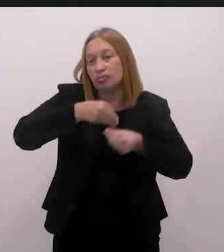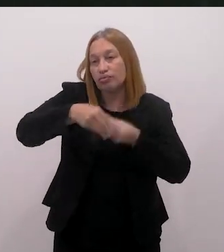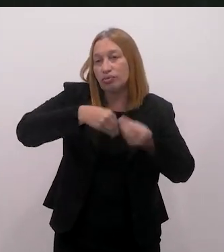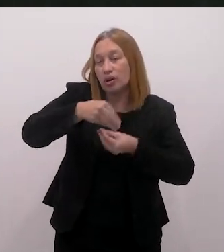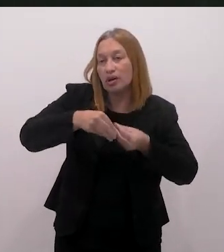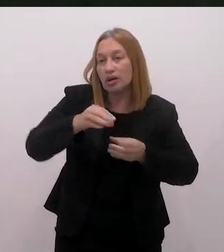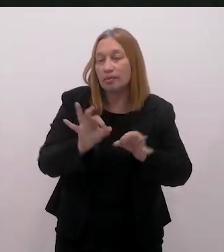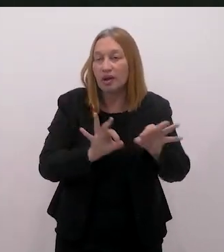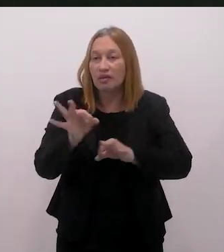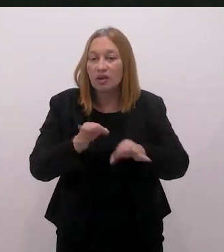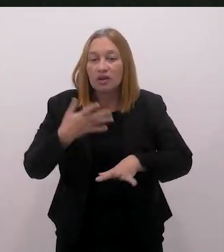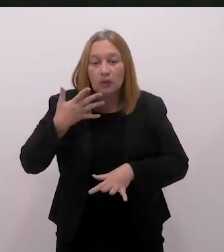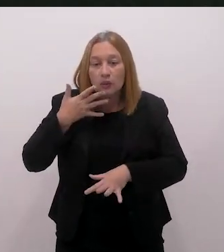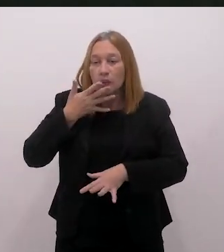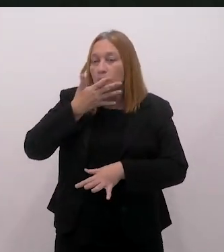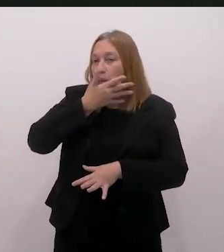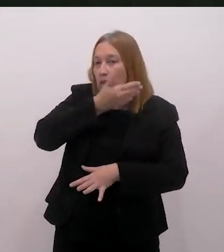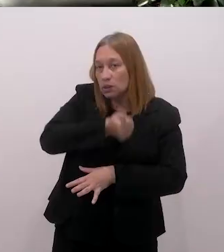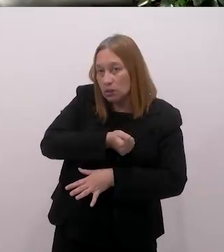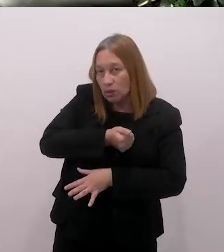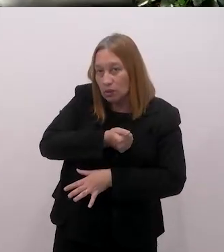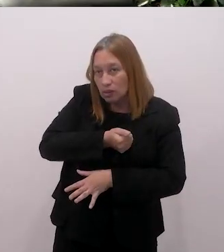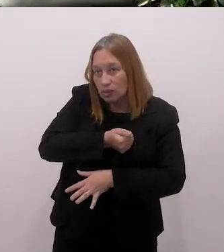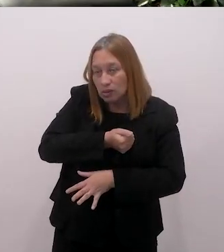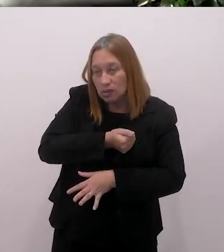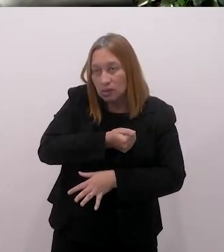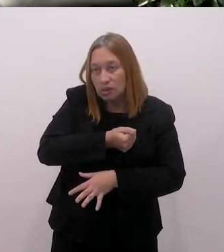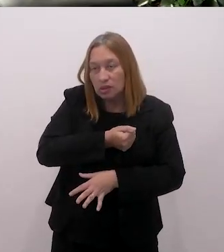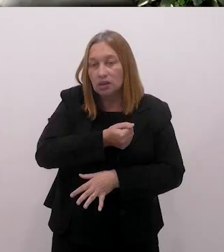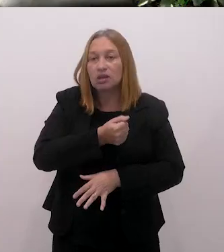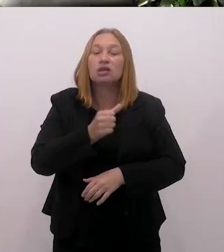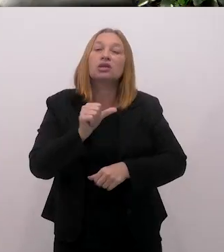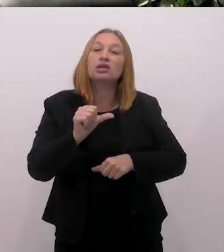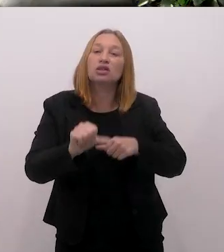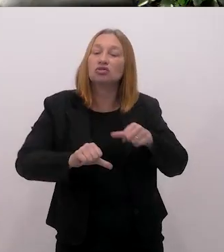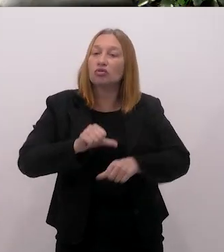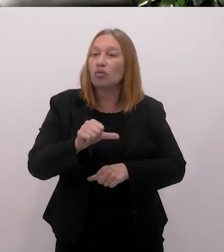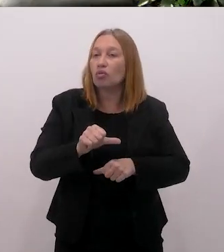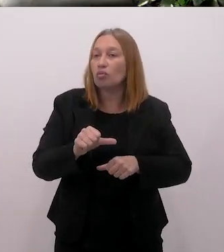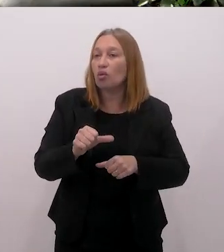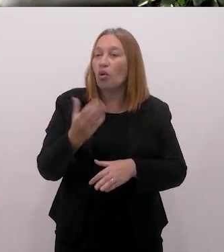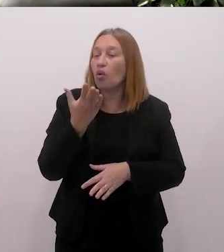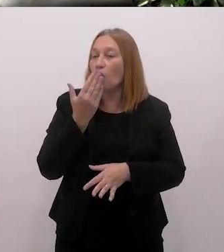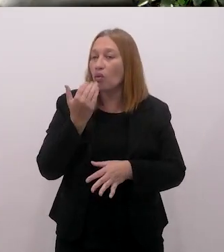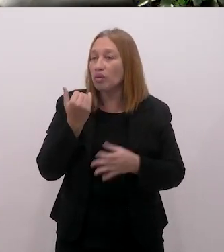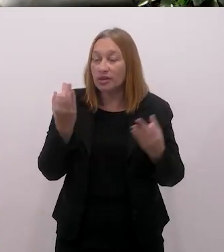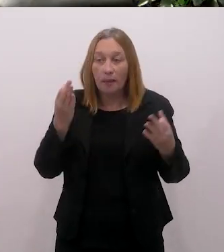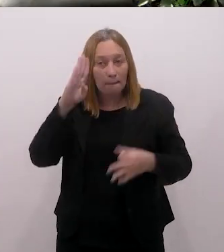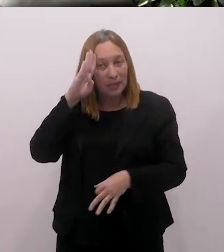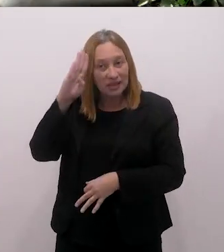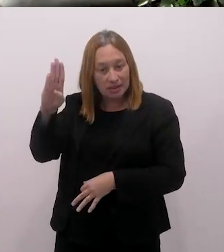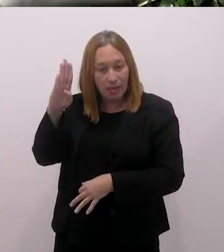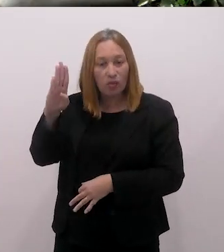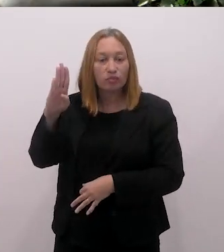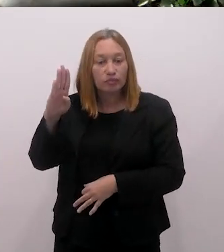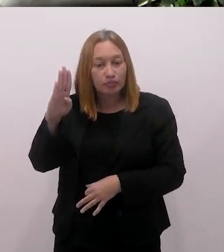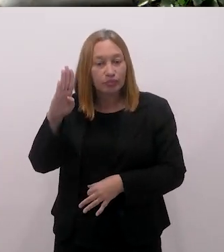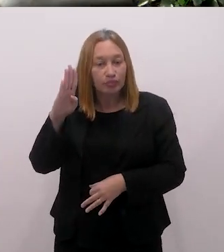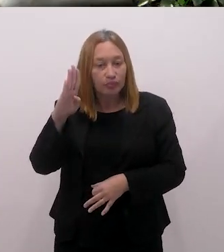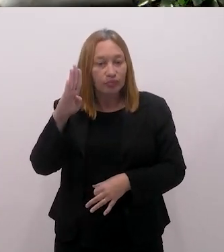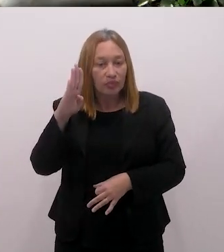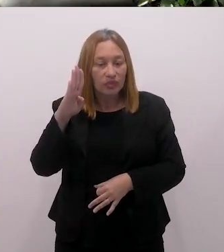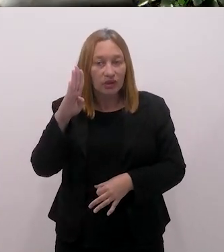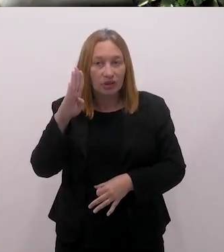aquela feijoada. Ficou tão gostosa, não é? Que virou prato. Aí virou prato principal.